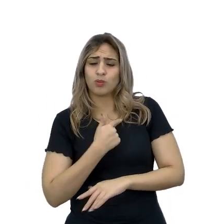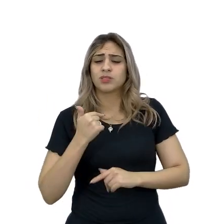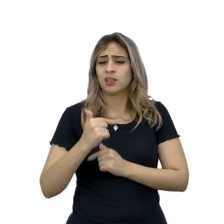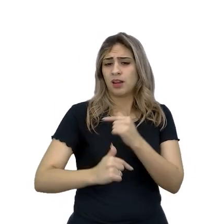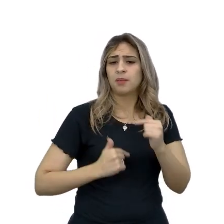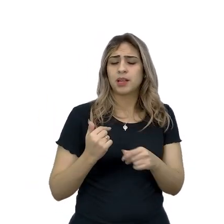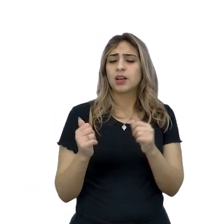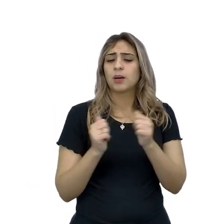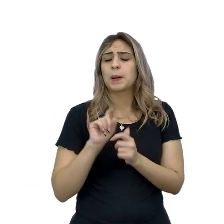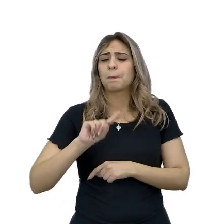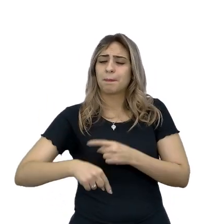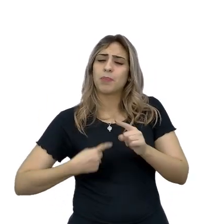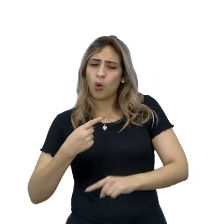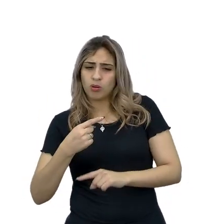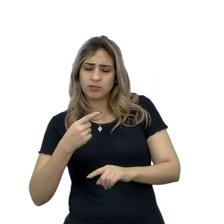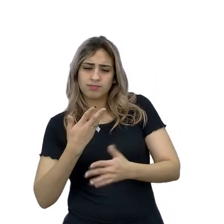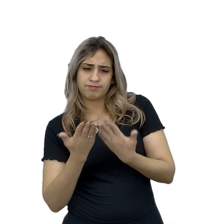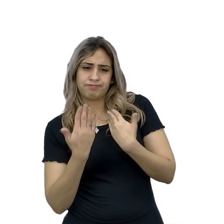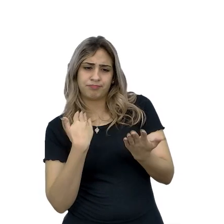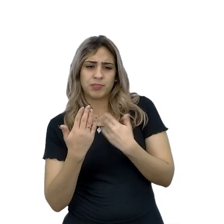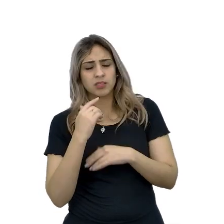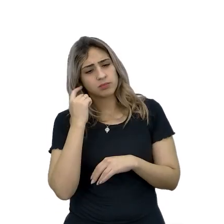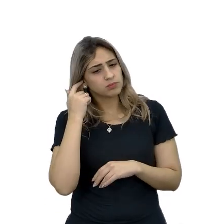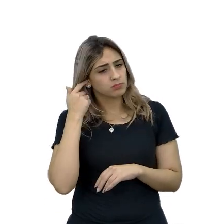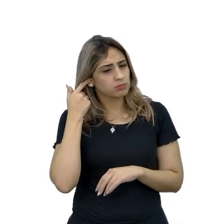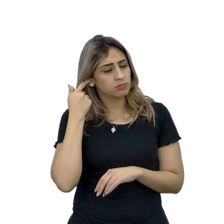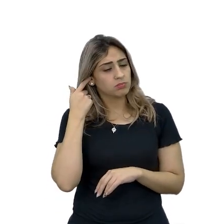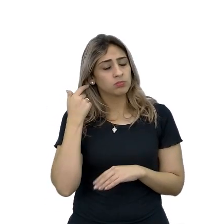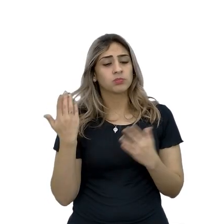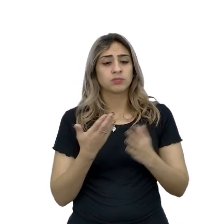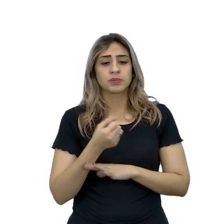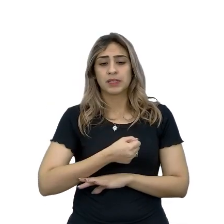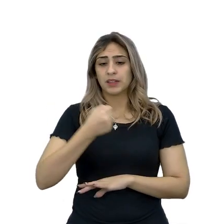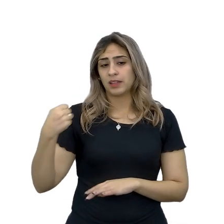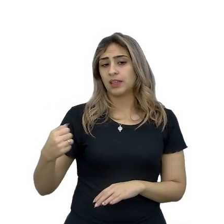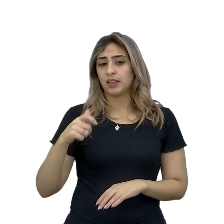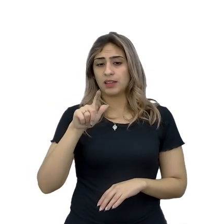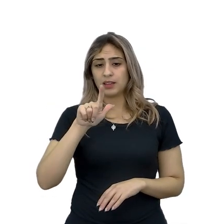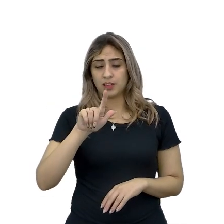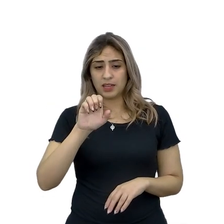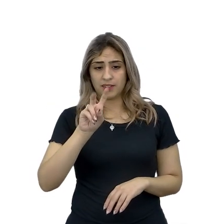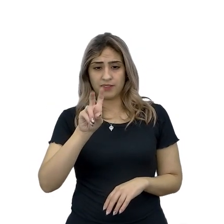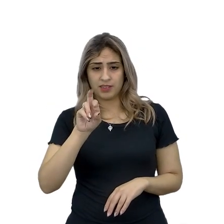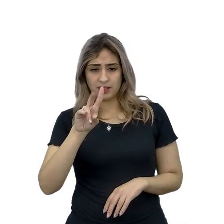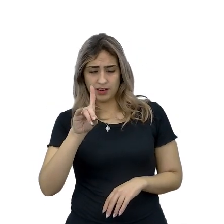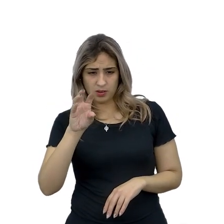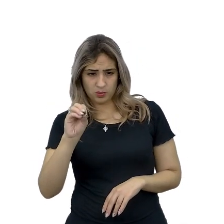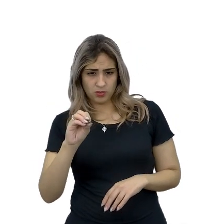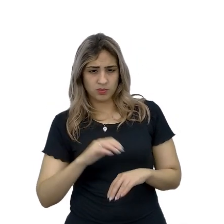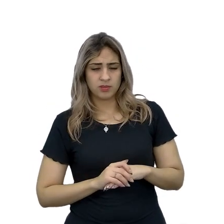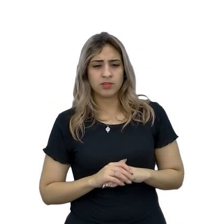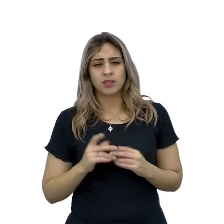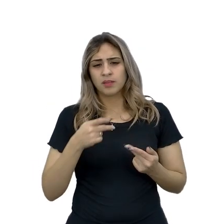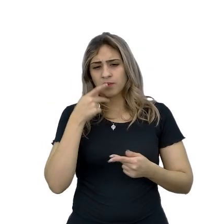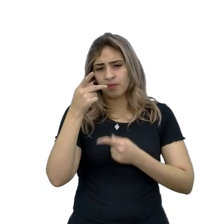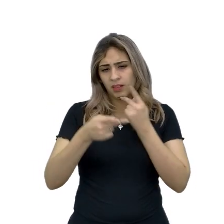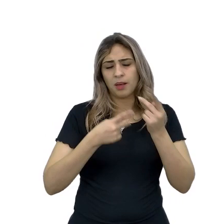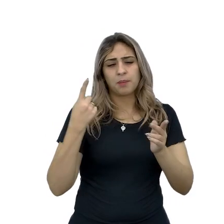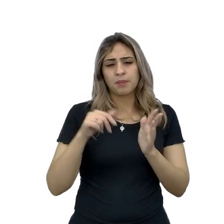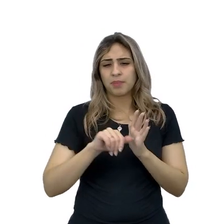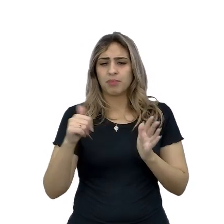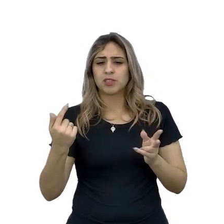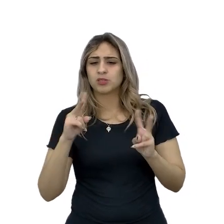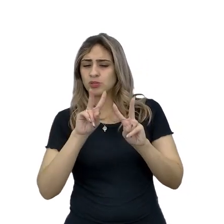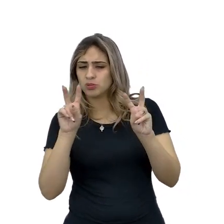trabalho pós-diagnóstico. Agora eu vou passar a palavra para o meu amigo lá, Everaldo, que vai falar para a gente sobre